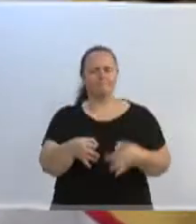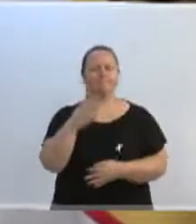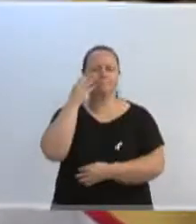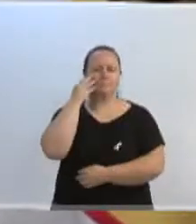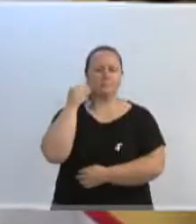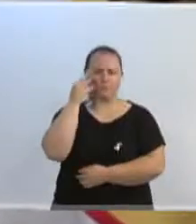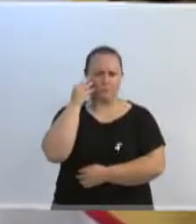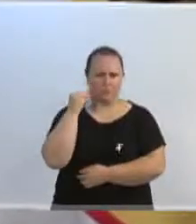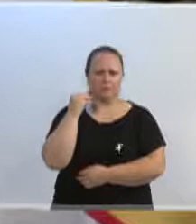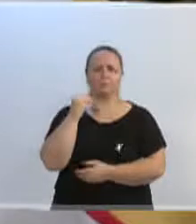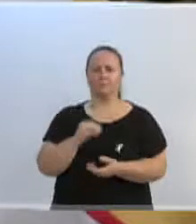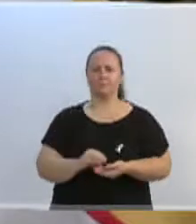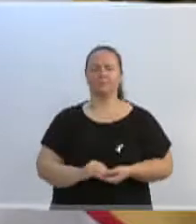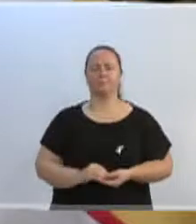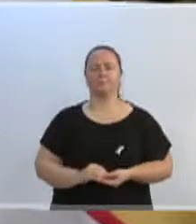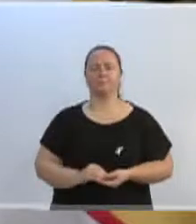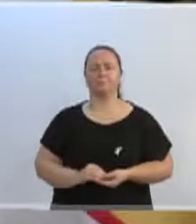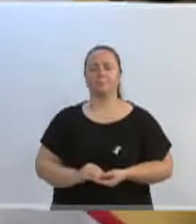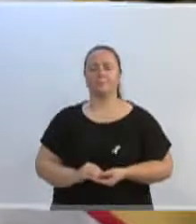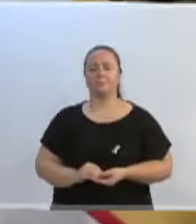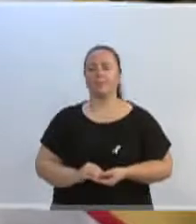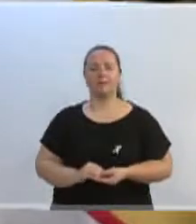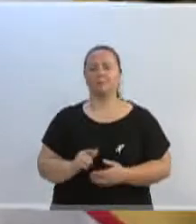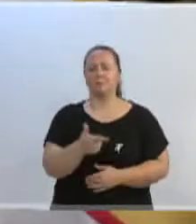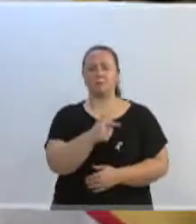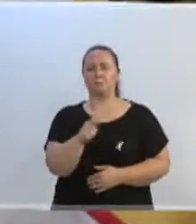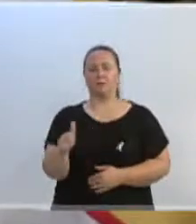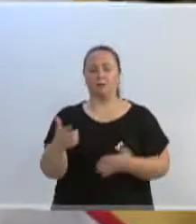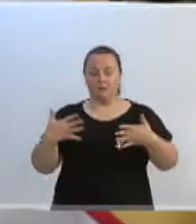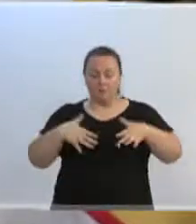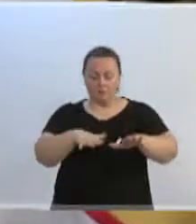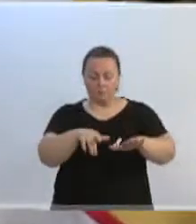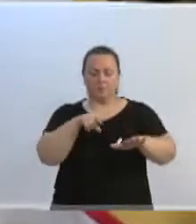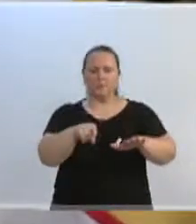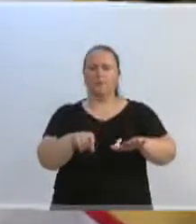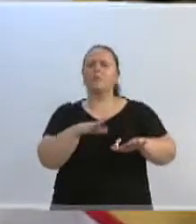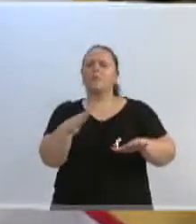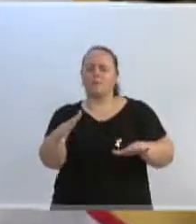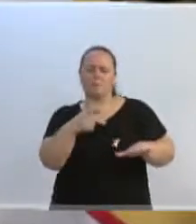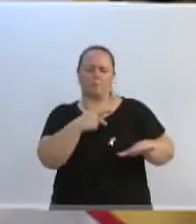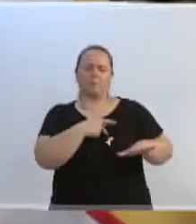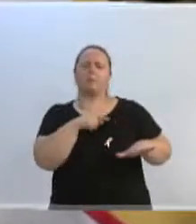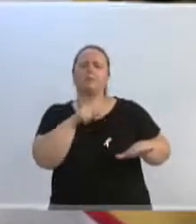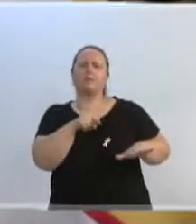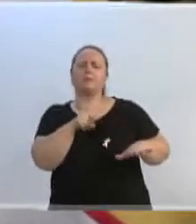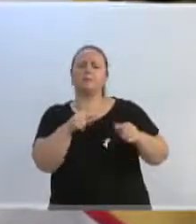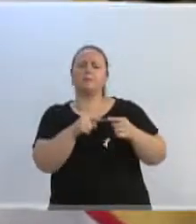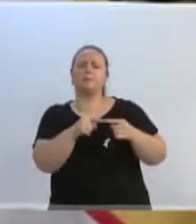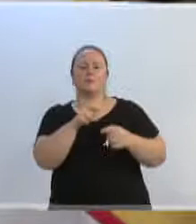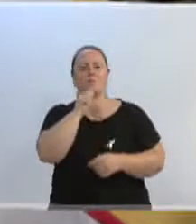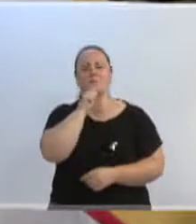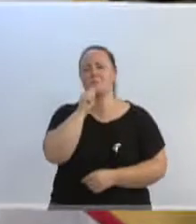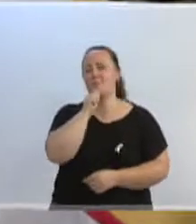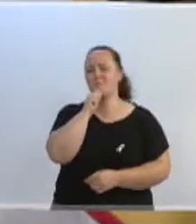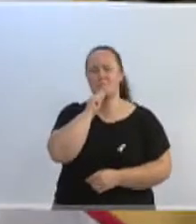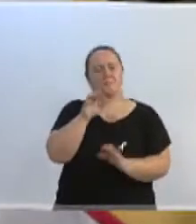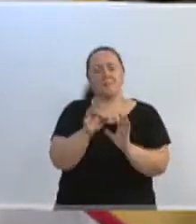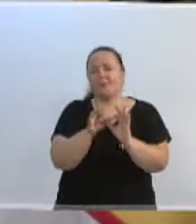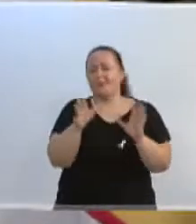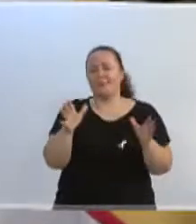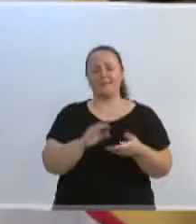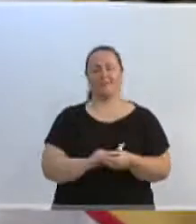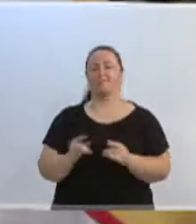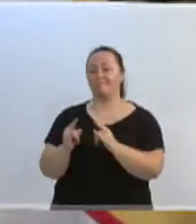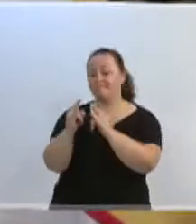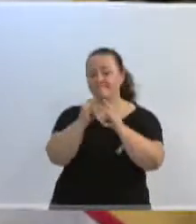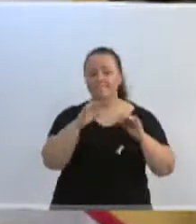relação... É uma causa que não tem partido, é uma causa que não tem vaidade, entidade, enfim, é uma causa de